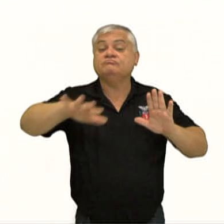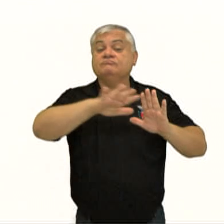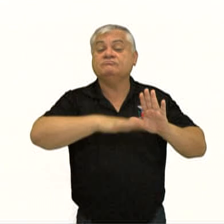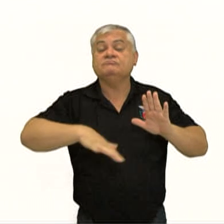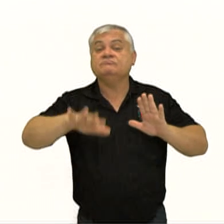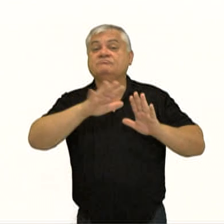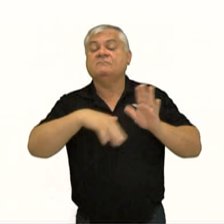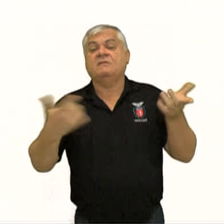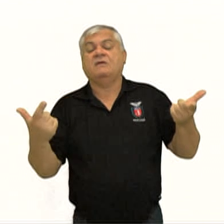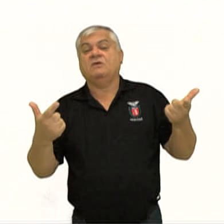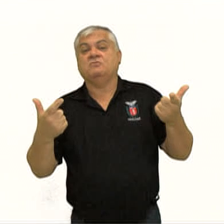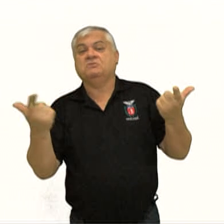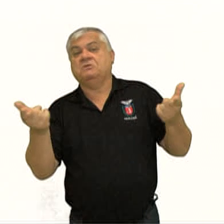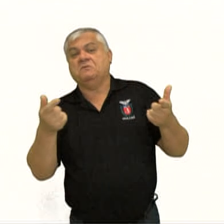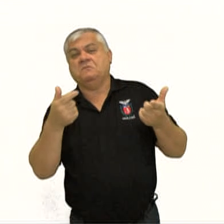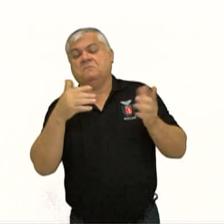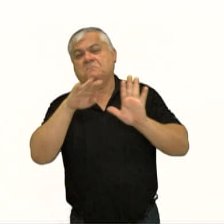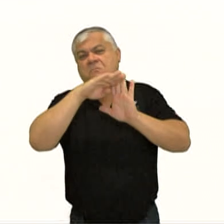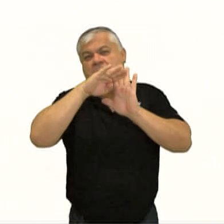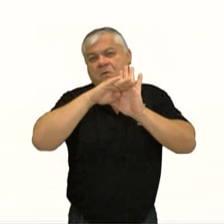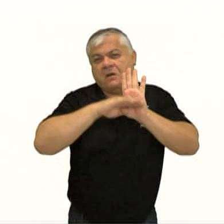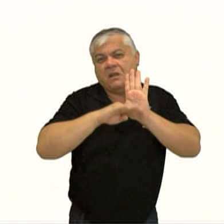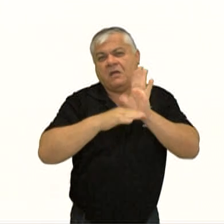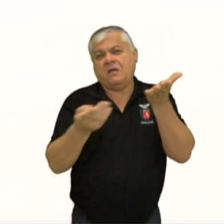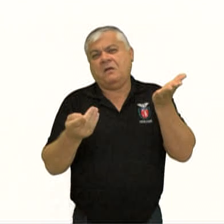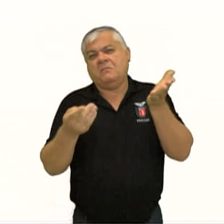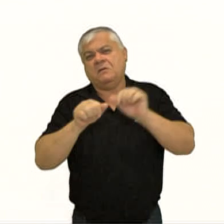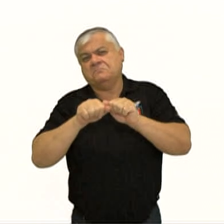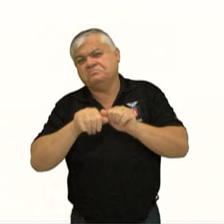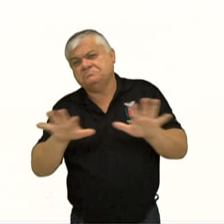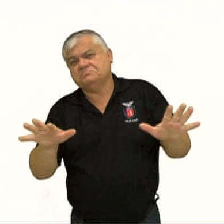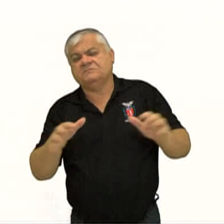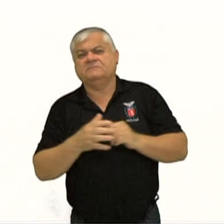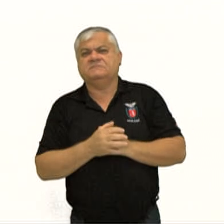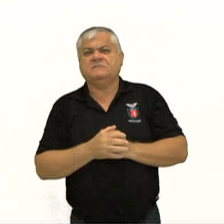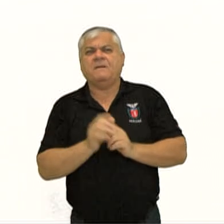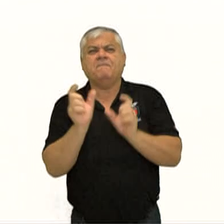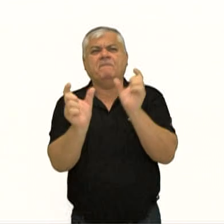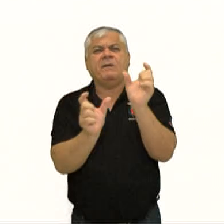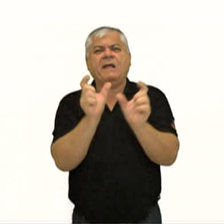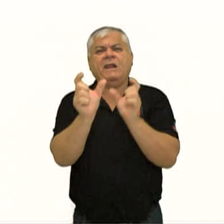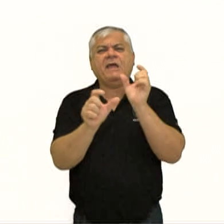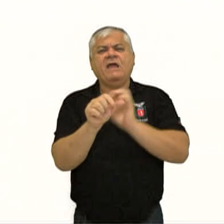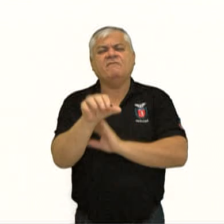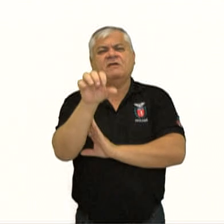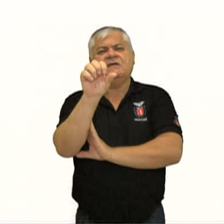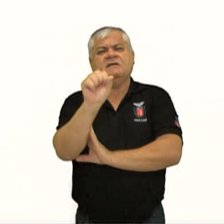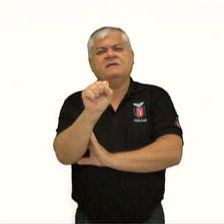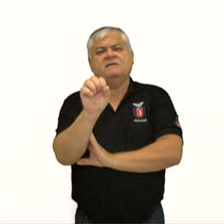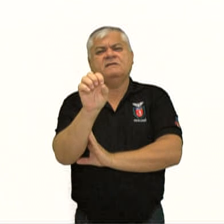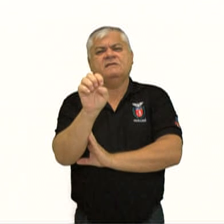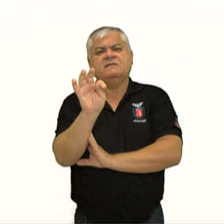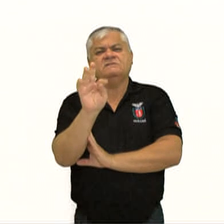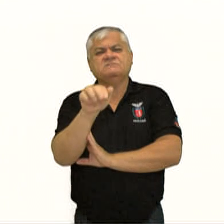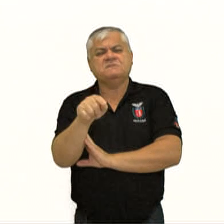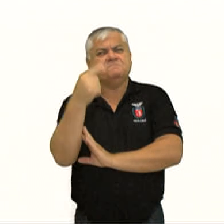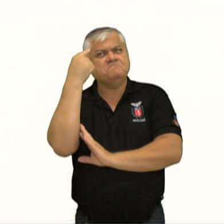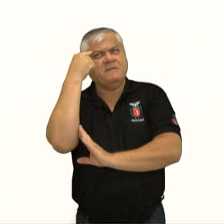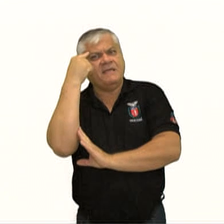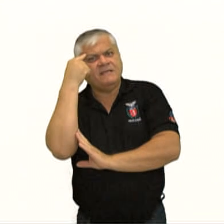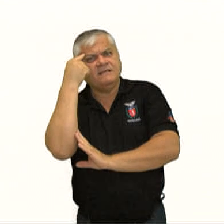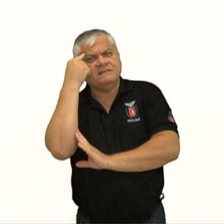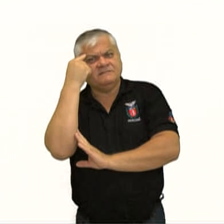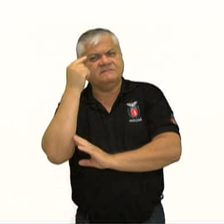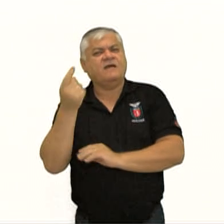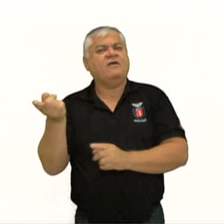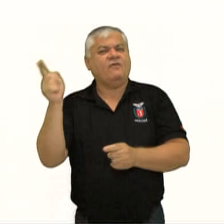dominância dessas duas potências no mundo de transmissões. Que palavrinhas eu posso substituir aqui? Pensa aí, que eu volto